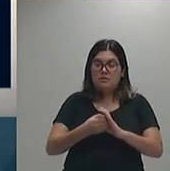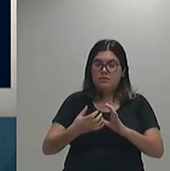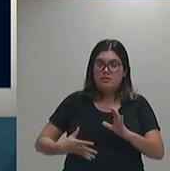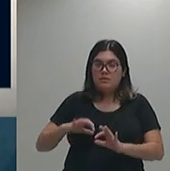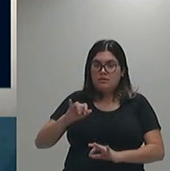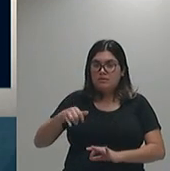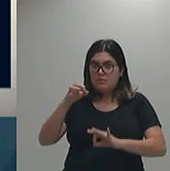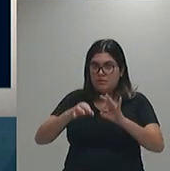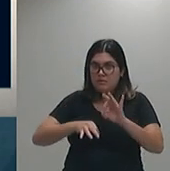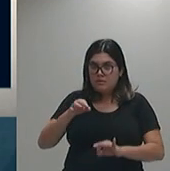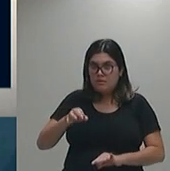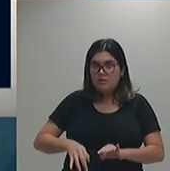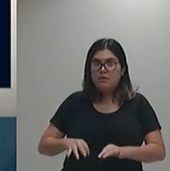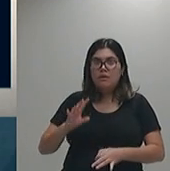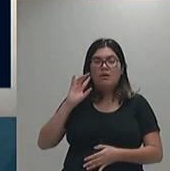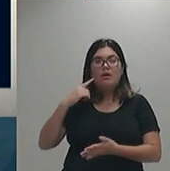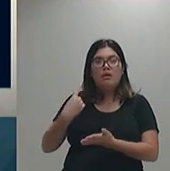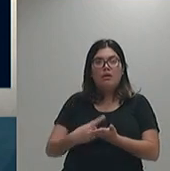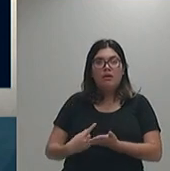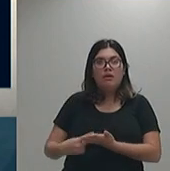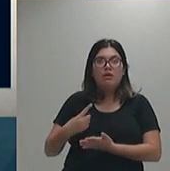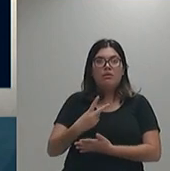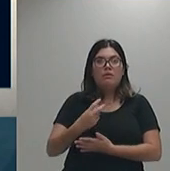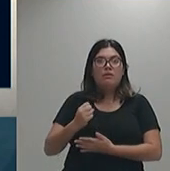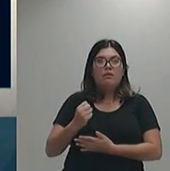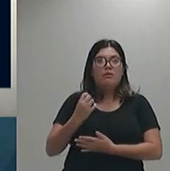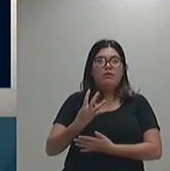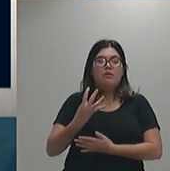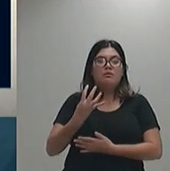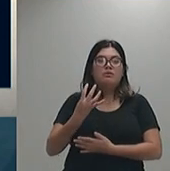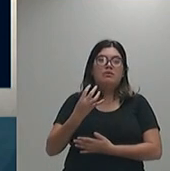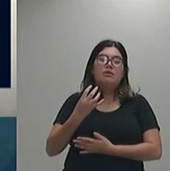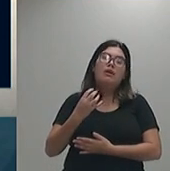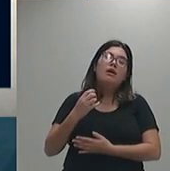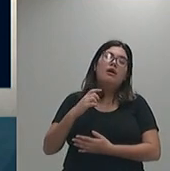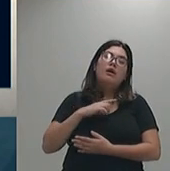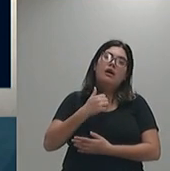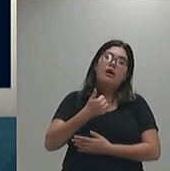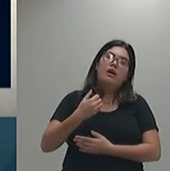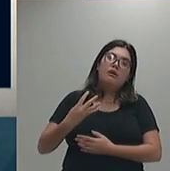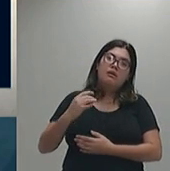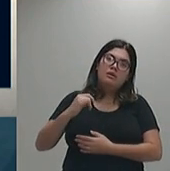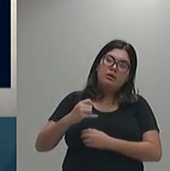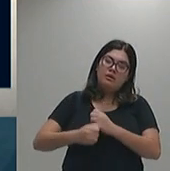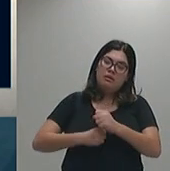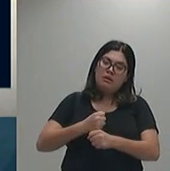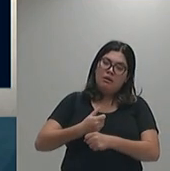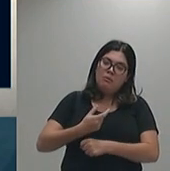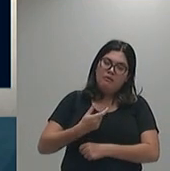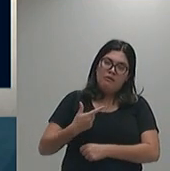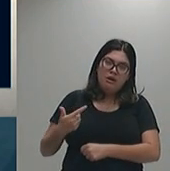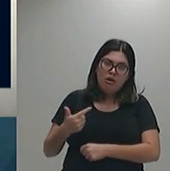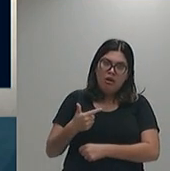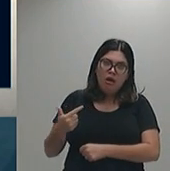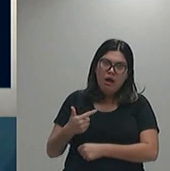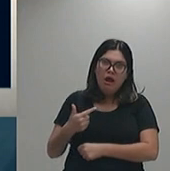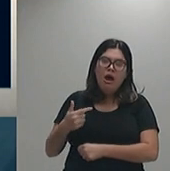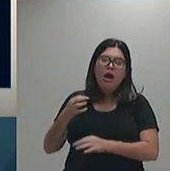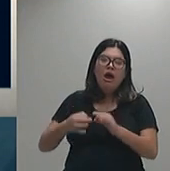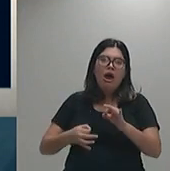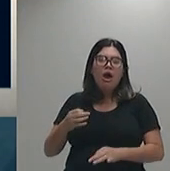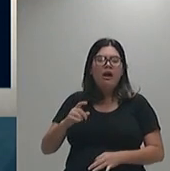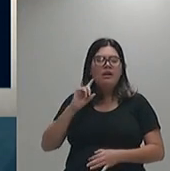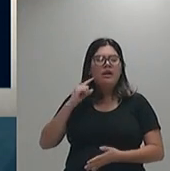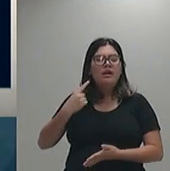deliberações fornecedores 494 em Quatorze de Janeiro e2022 o tribunal procedimento arbitral